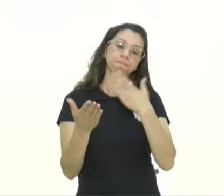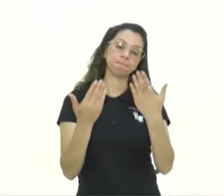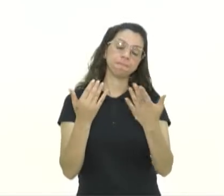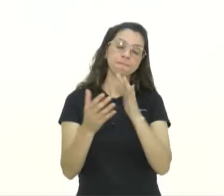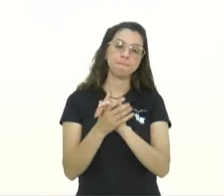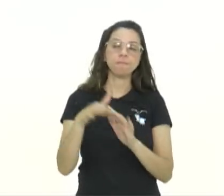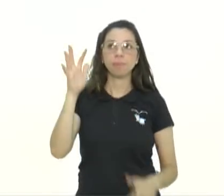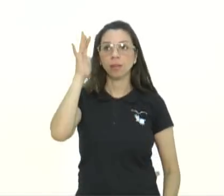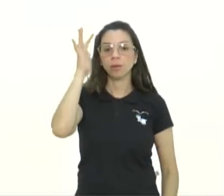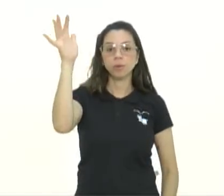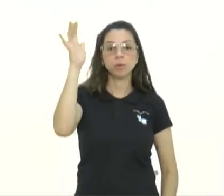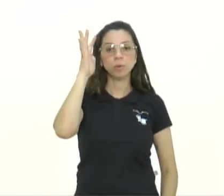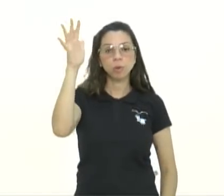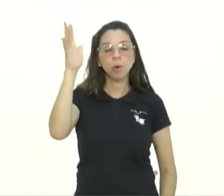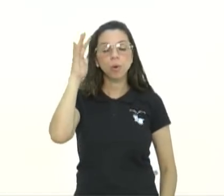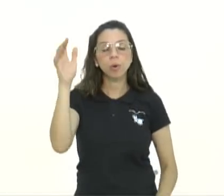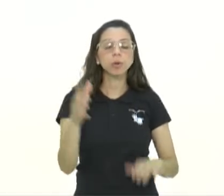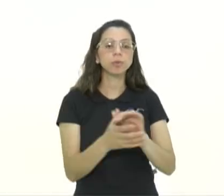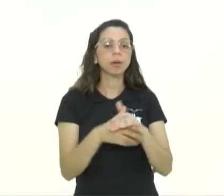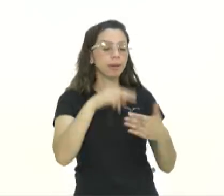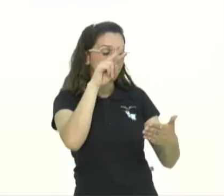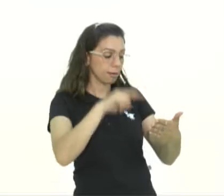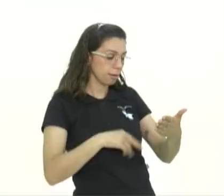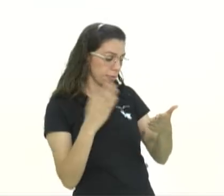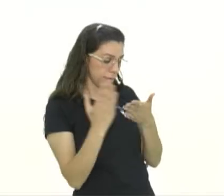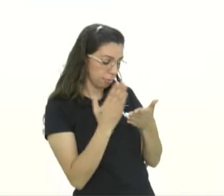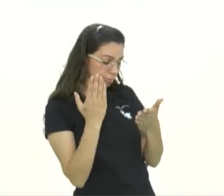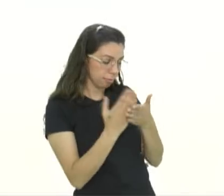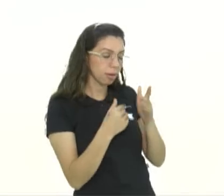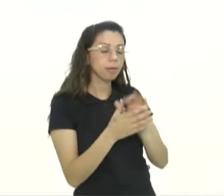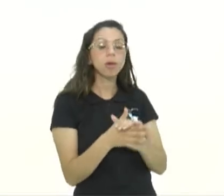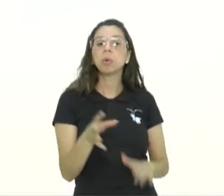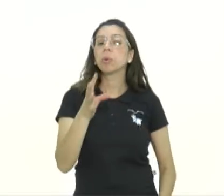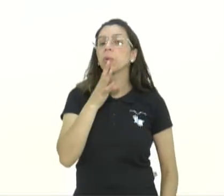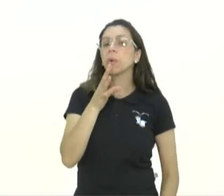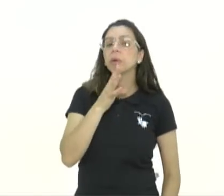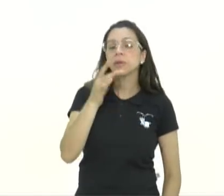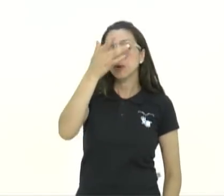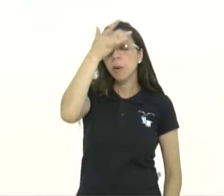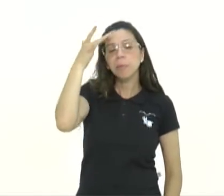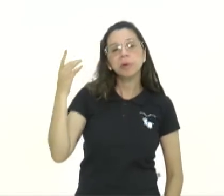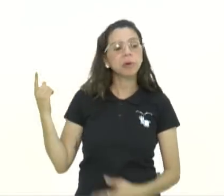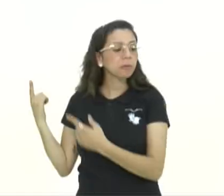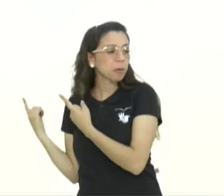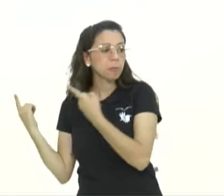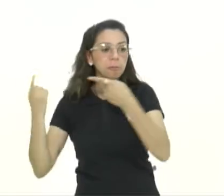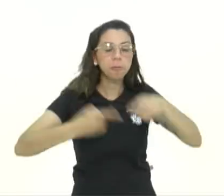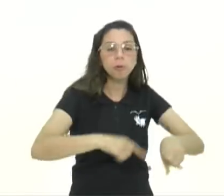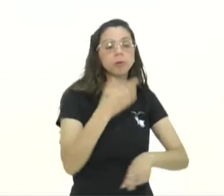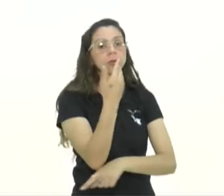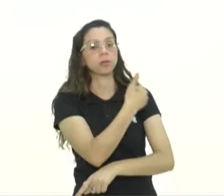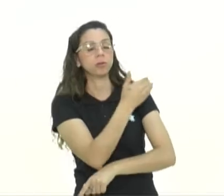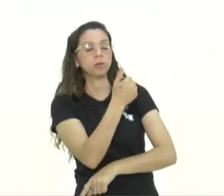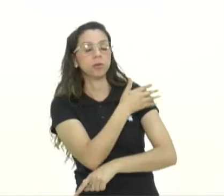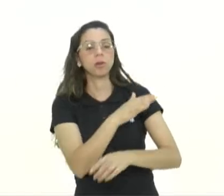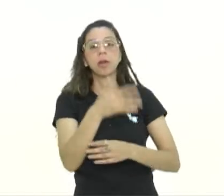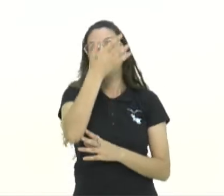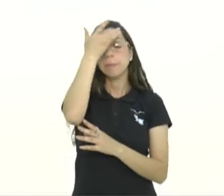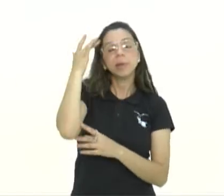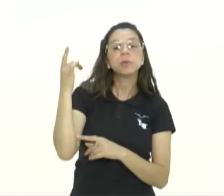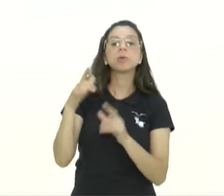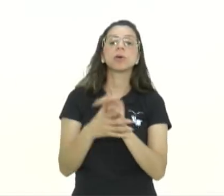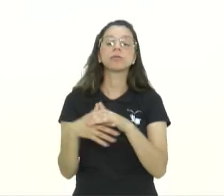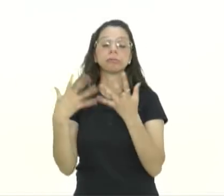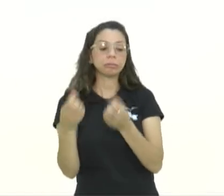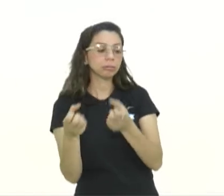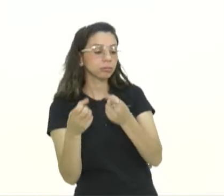sonhos, ler uma biografia e conhecer uma pessoa que lutou contra o racismo e inspirou milhares de